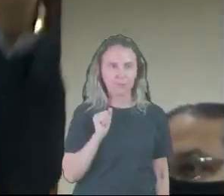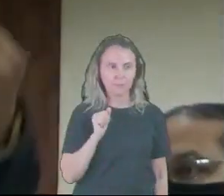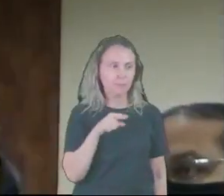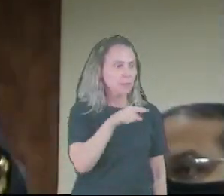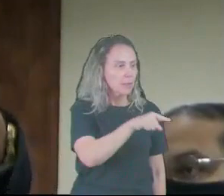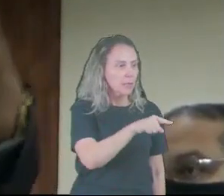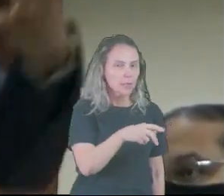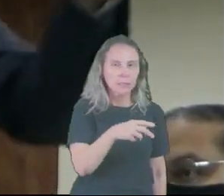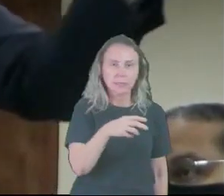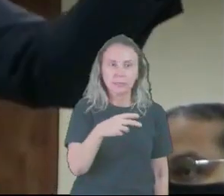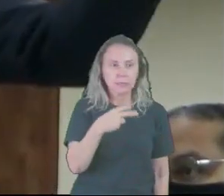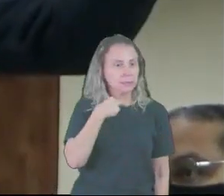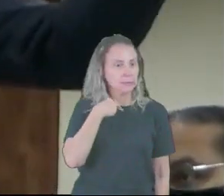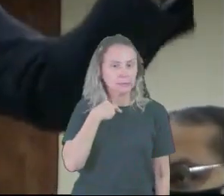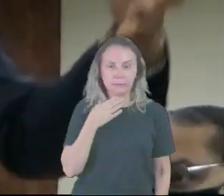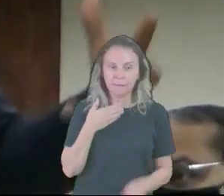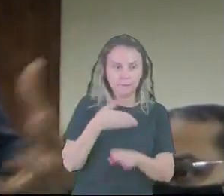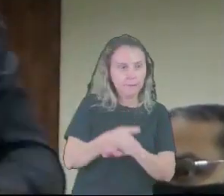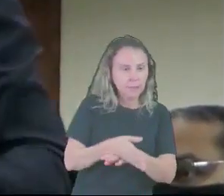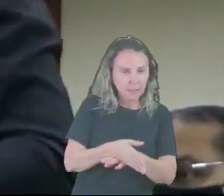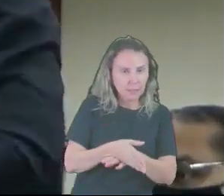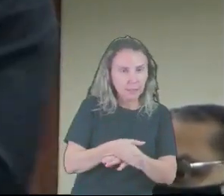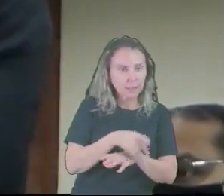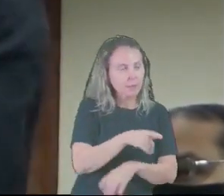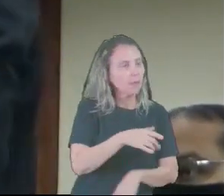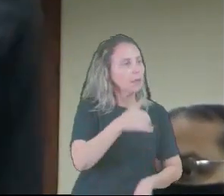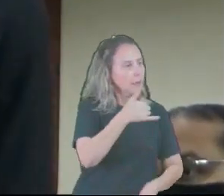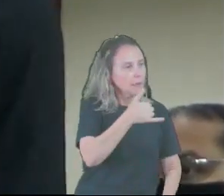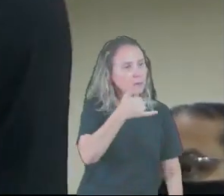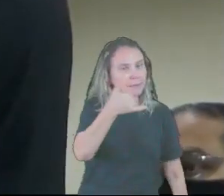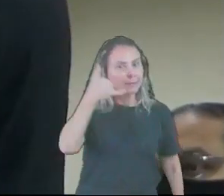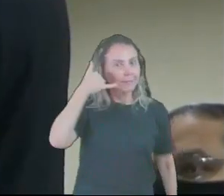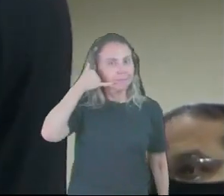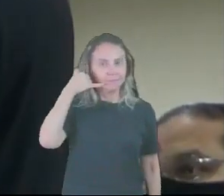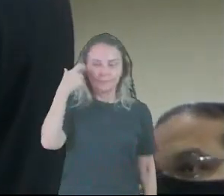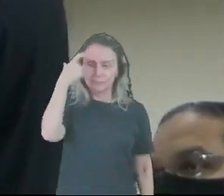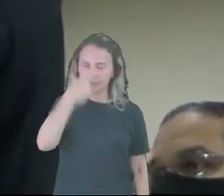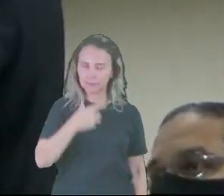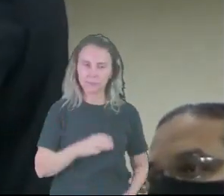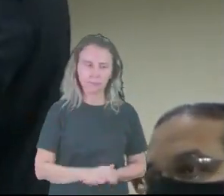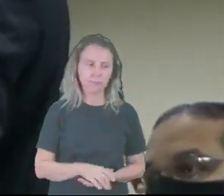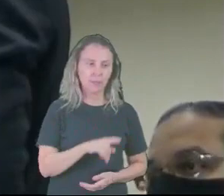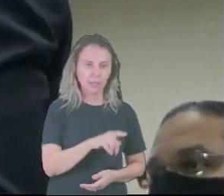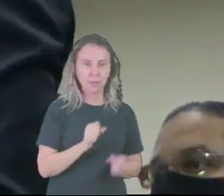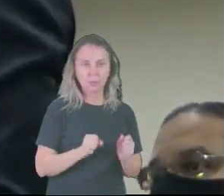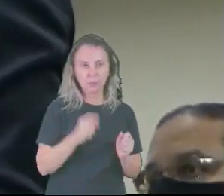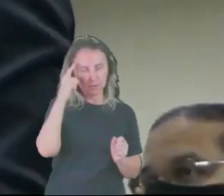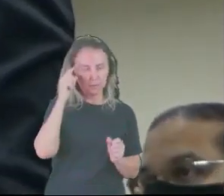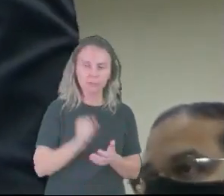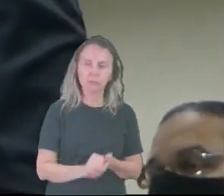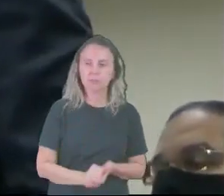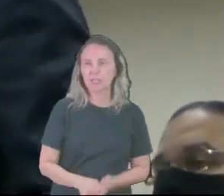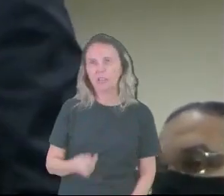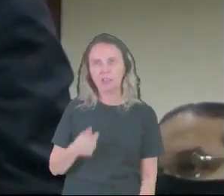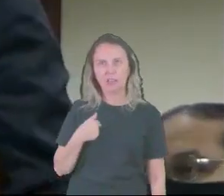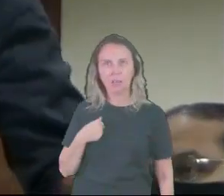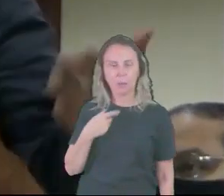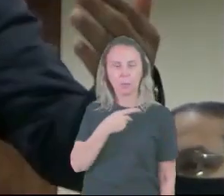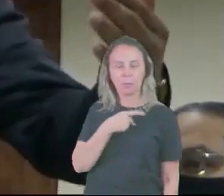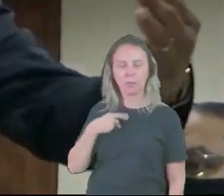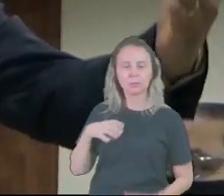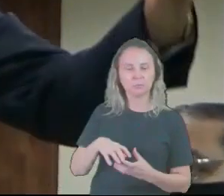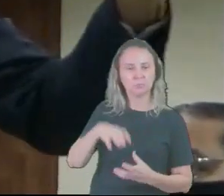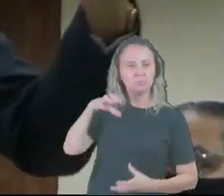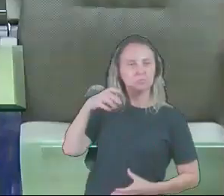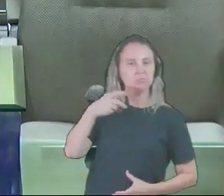ele liga para mim eles pastor eu não posso ir ao culto ele ficar contigo nem dizer eu sou um pastor antigo eu não te vi mas ele faz isso aí último macho